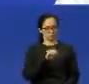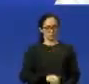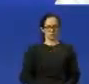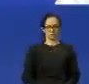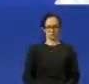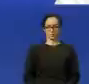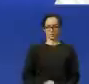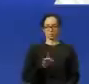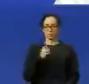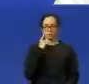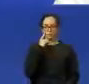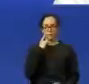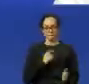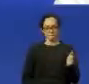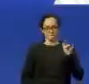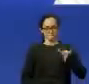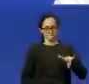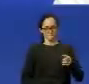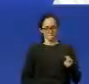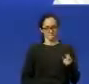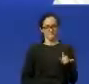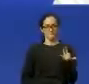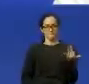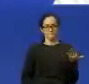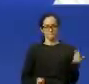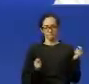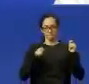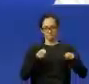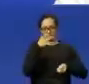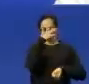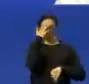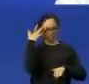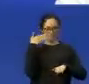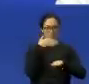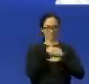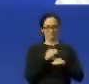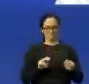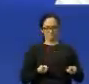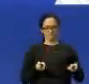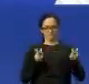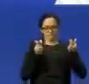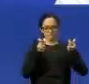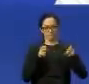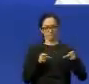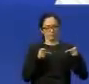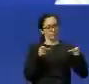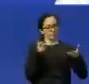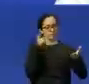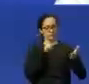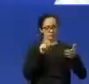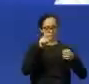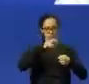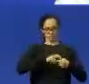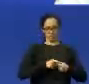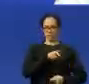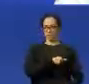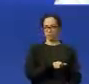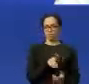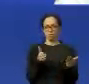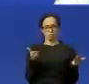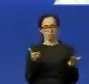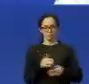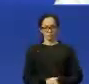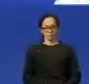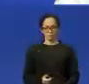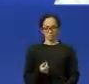ele pergunta qual é o menor custo em real para uma pessoa visitar o topo dos dois mirantes e retornar ao solo. Bem, considerando o